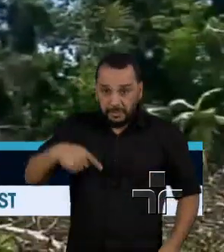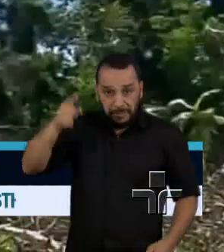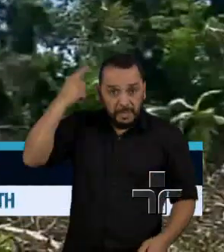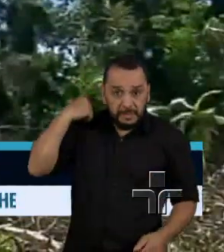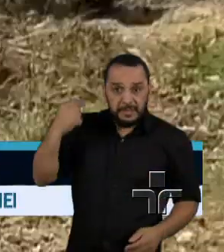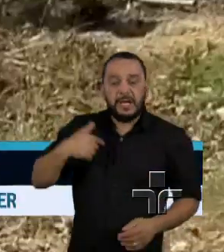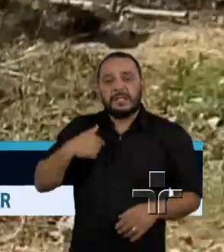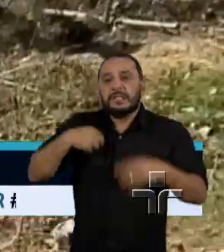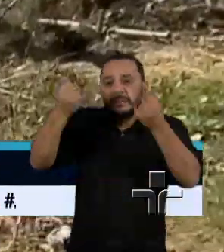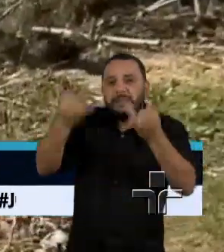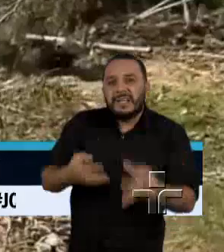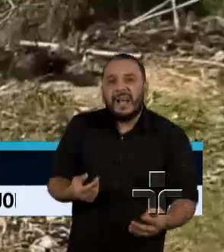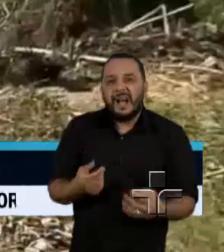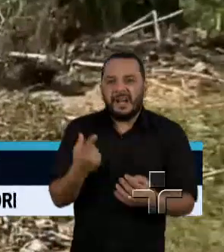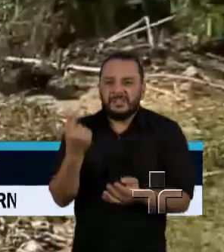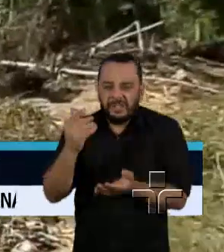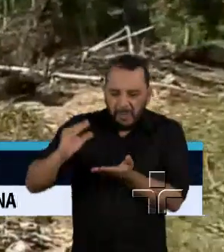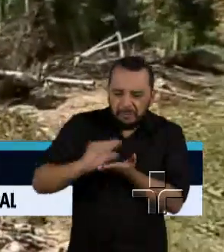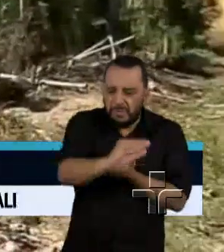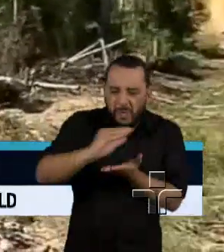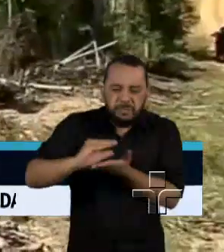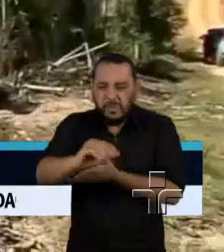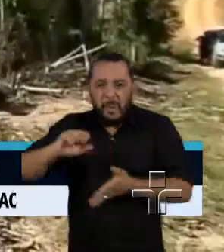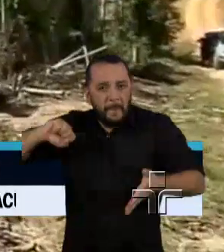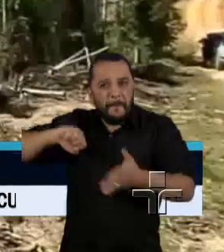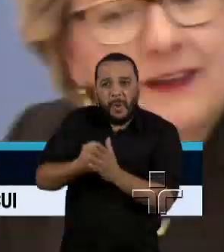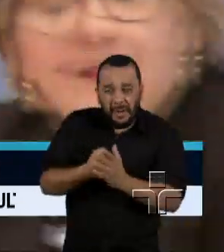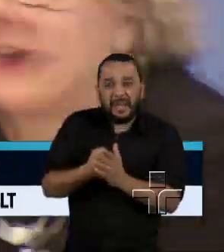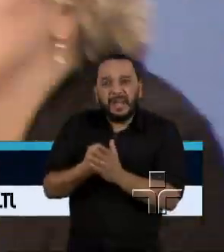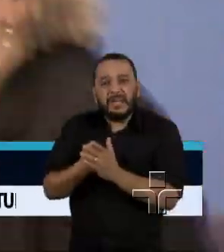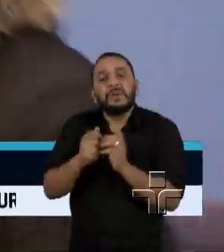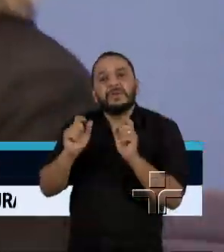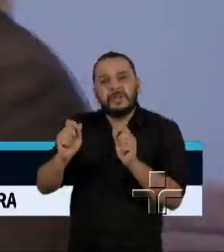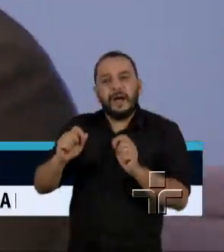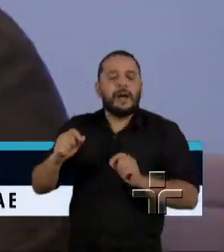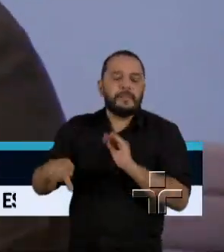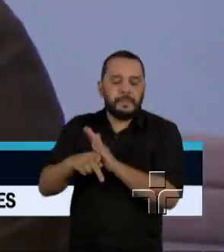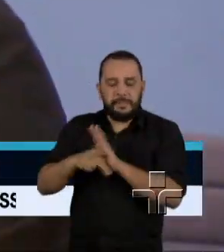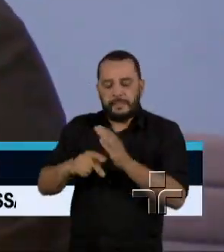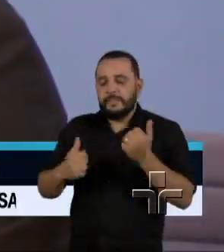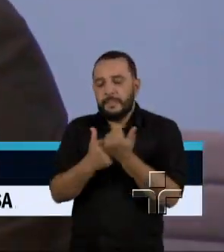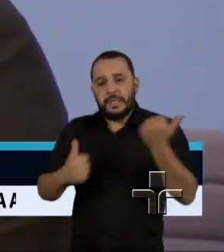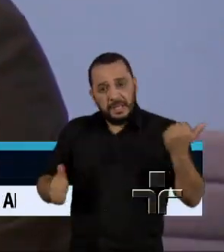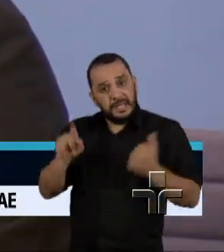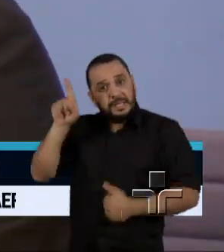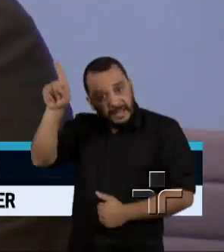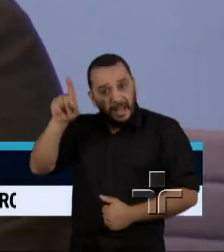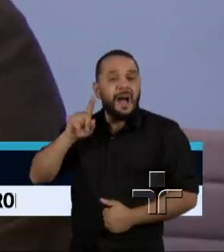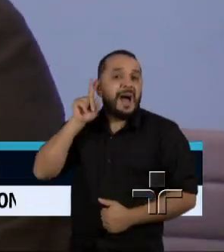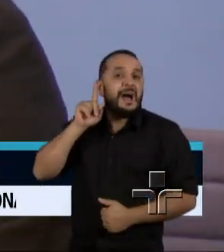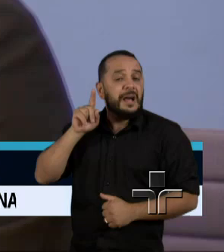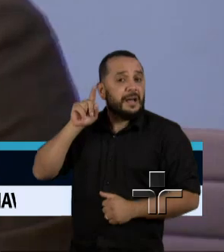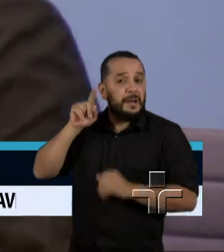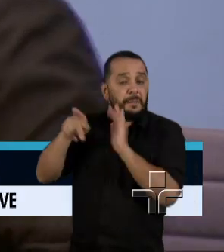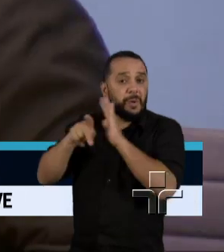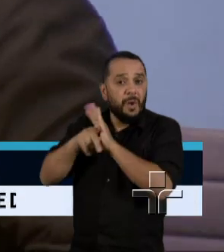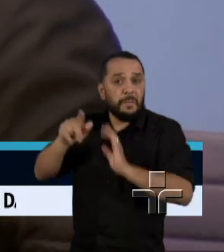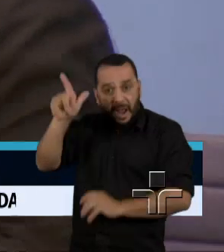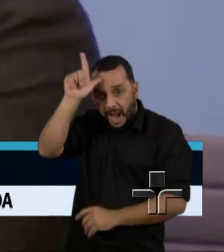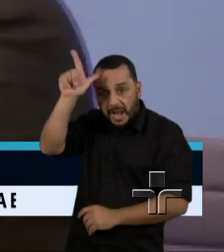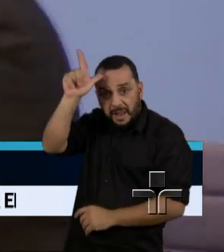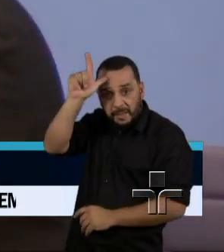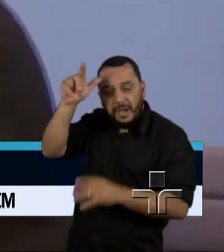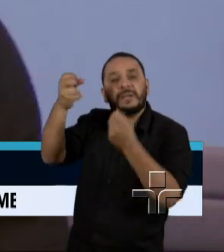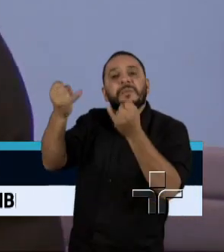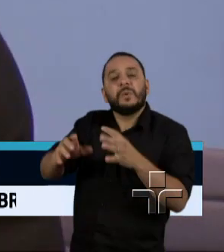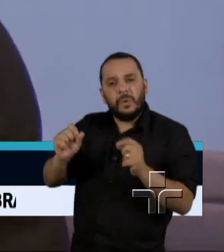justificar o bloqueio do financiamento a projetos ambientais no Brasil, a ministra do Meio Ambiente alemã, Svenja Schulze, disse que a